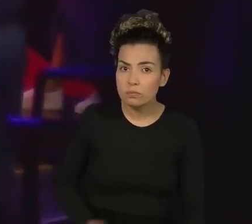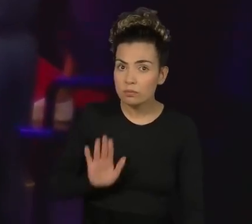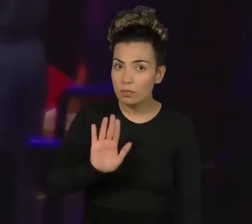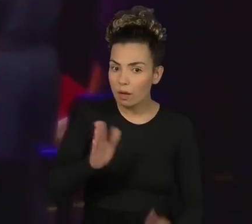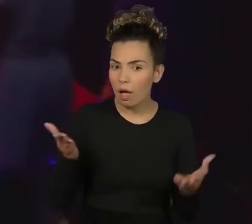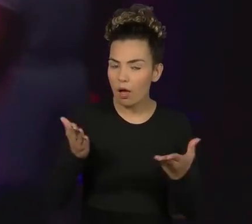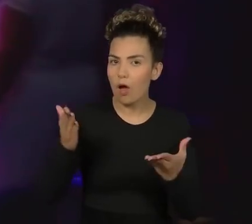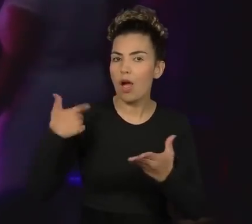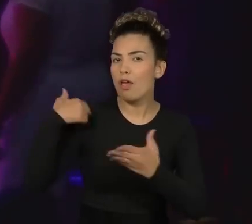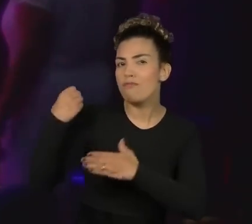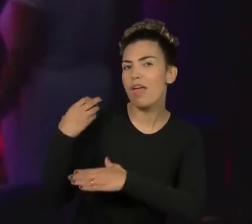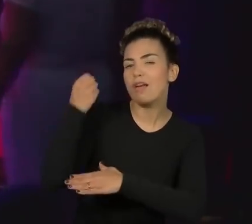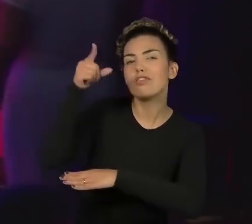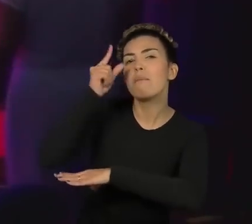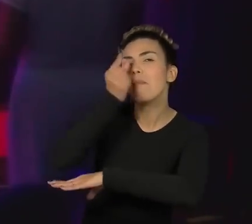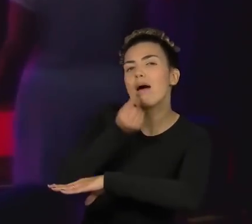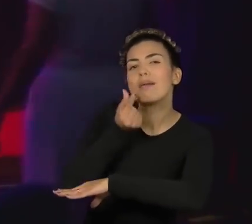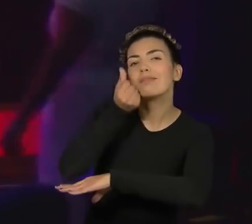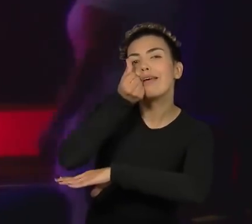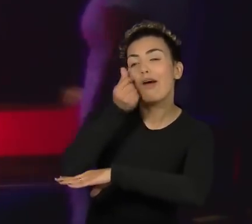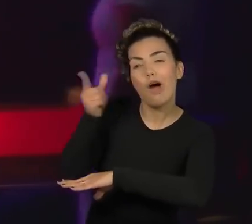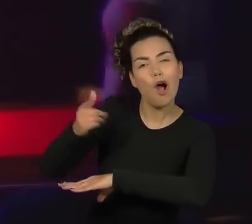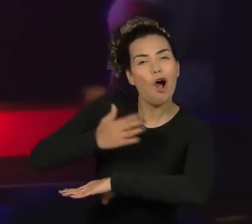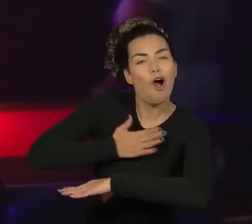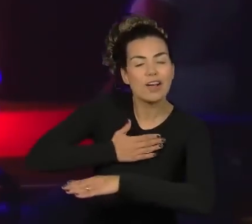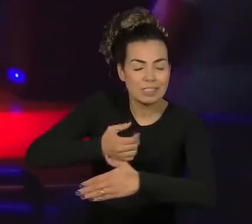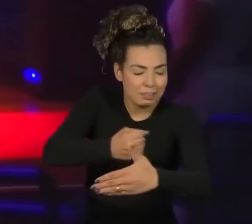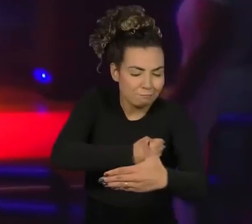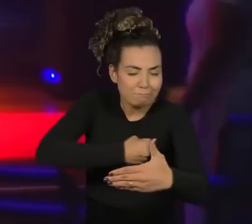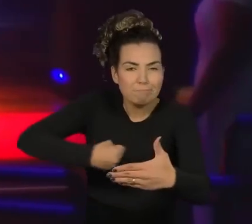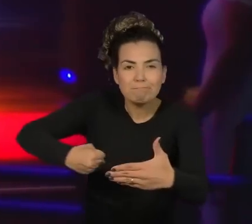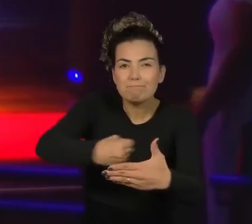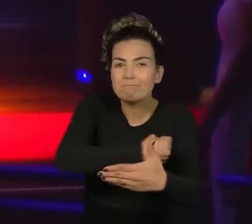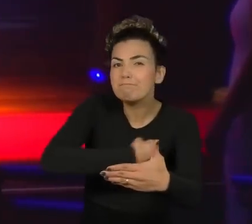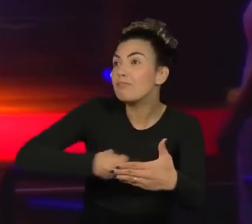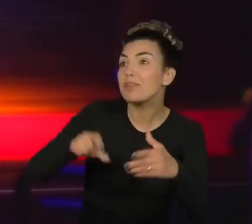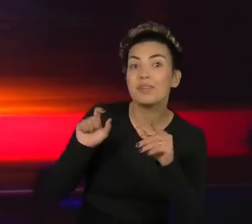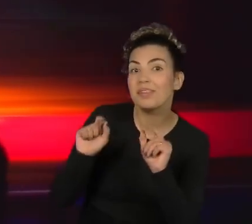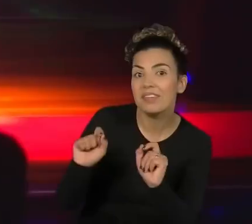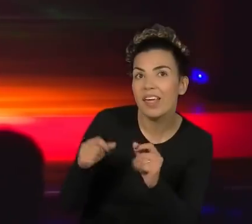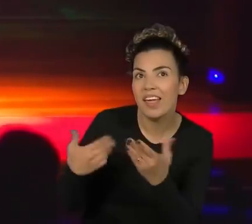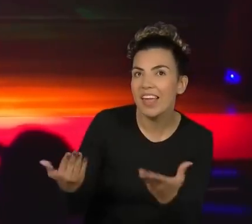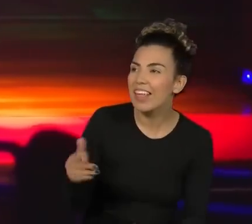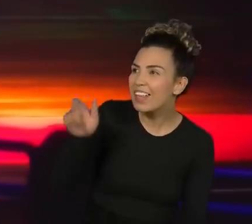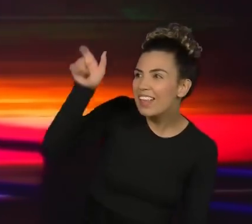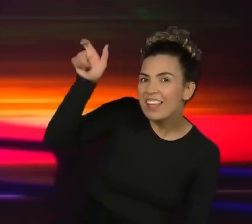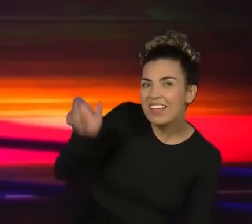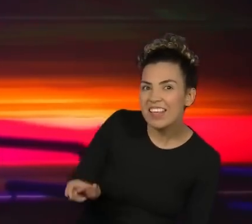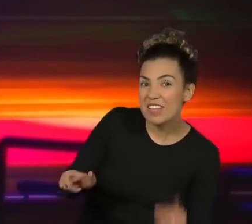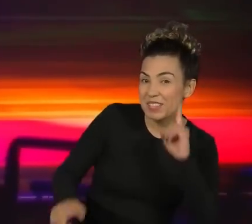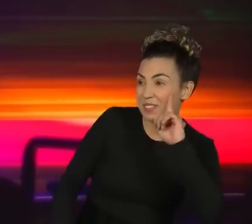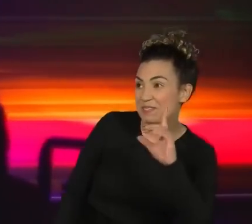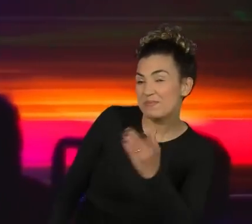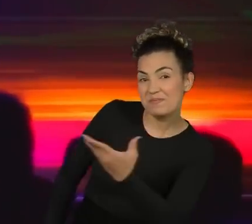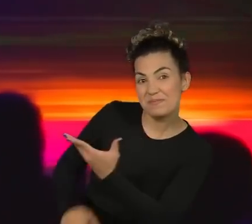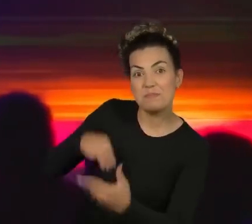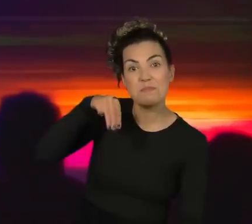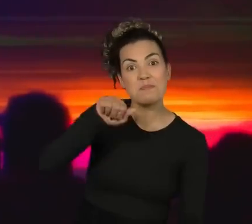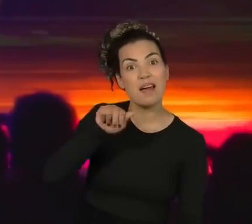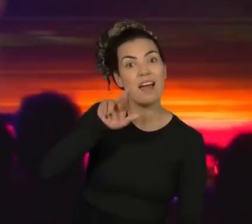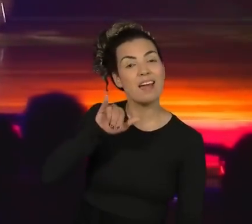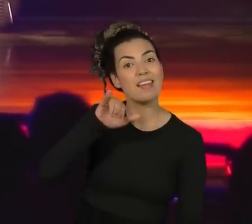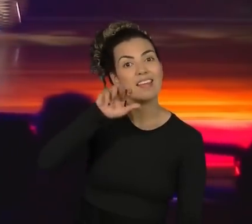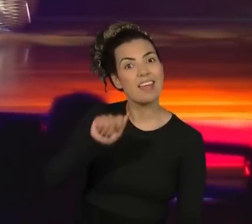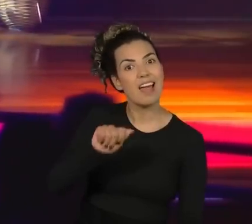Maceió e gosta muito de fazer comida. Com vocês, Dona Aurenice Maria de Jesus